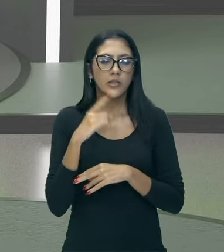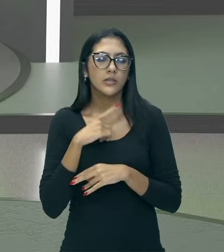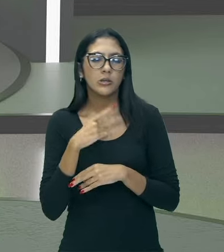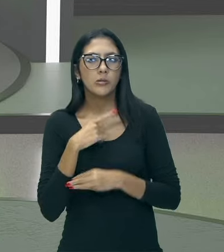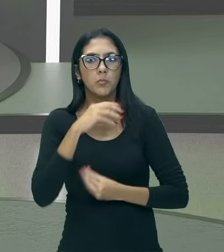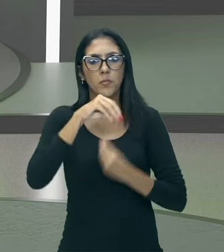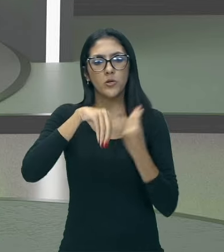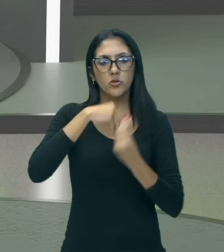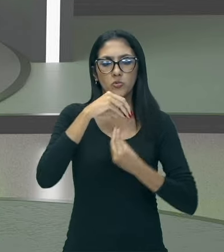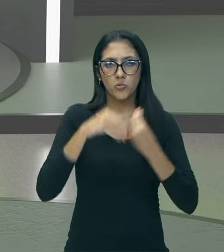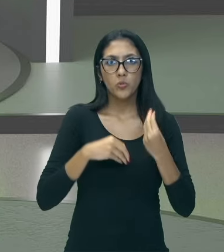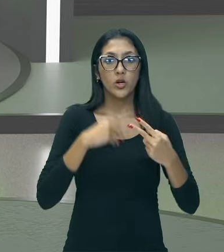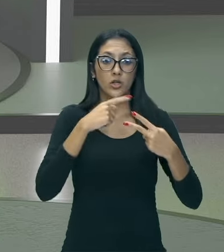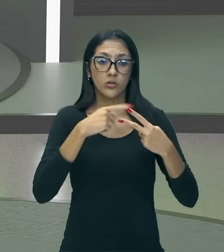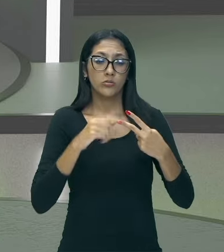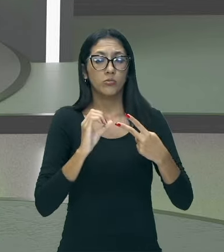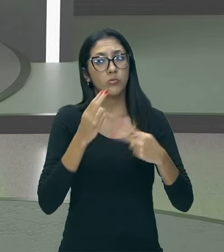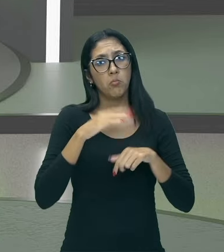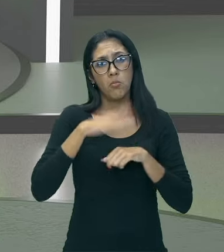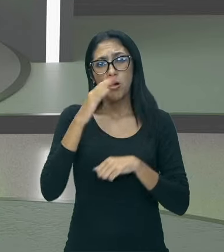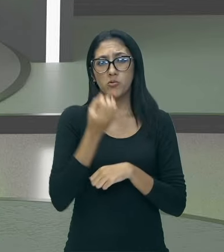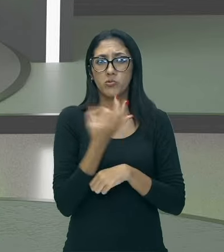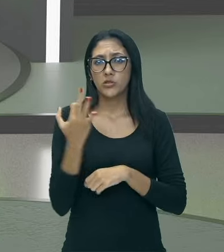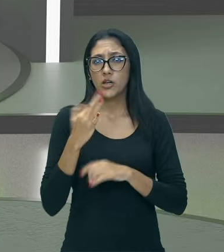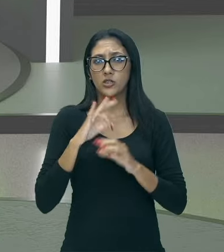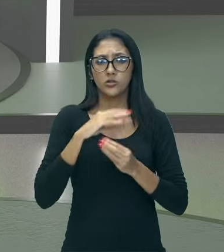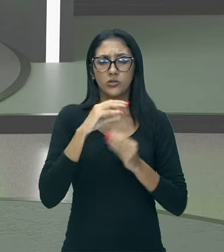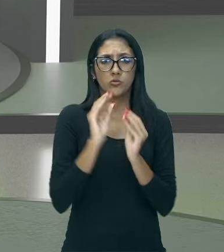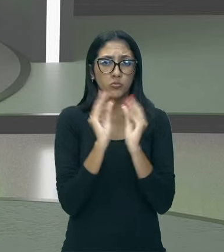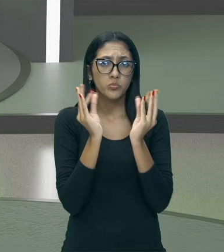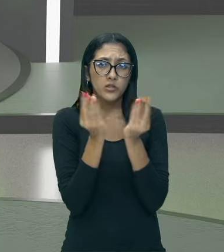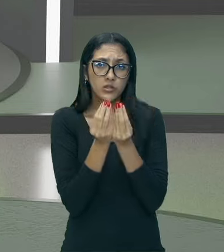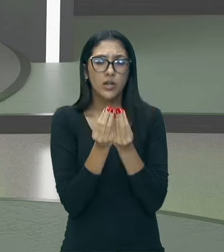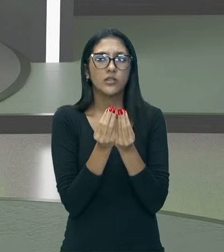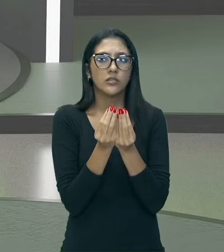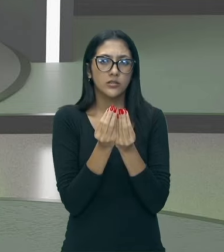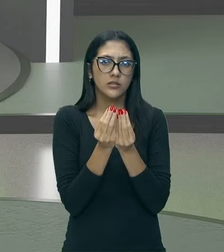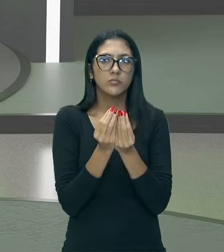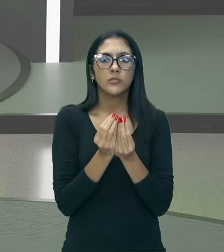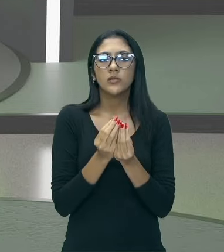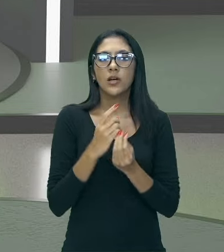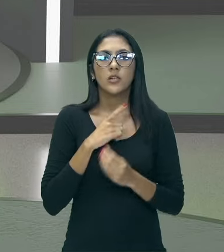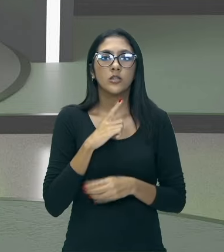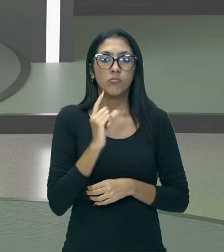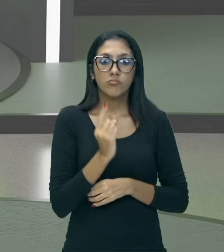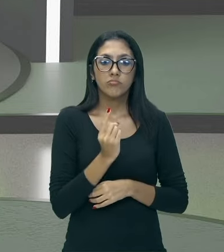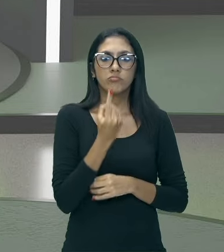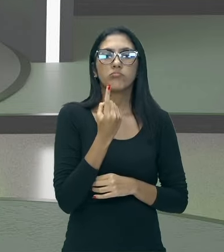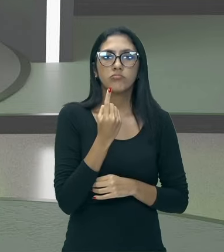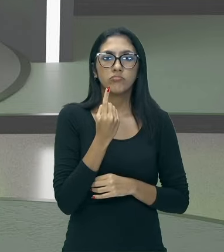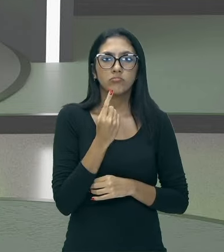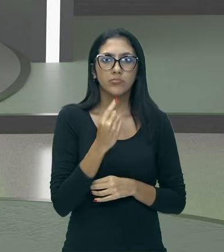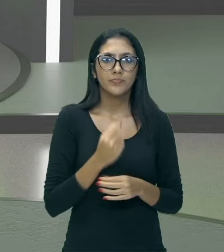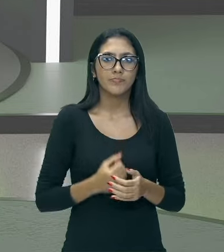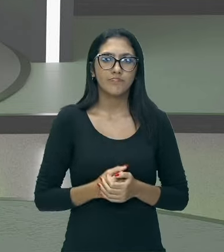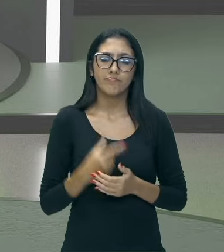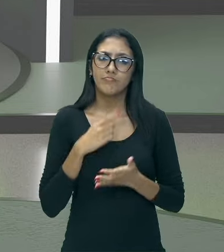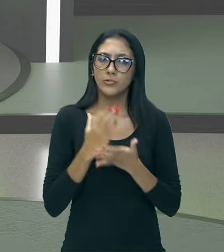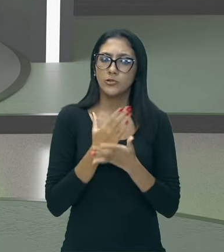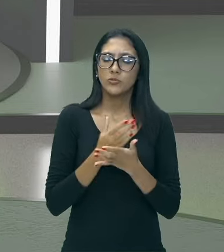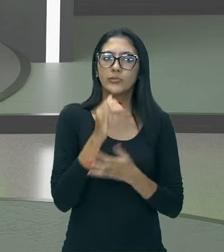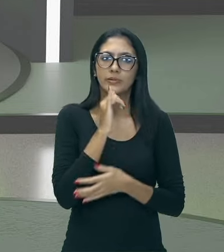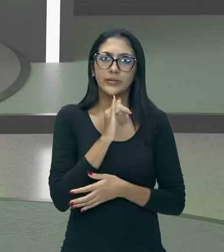de duas ou mais substâncias de aspecto uniforme. E aí nós temos aqui alguns